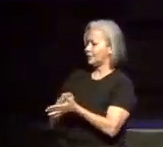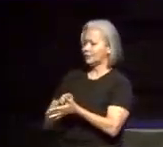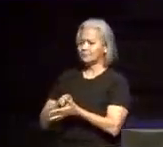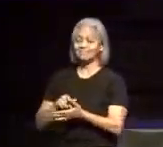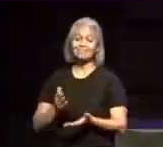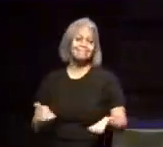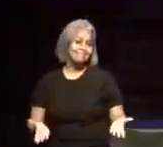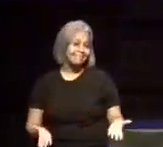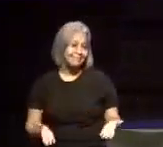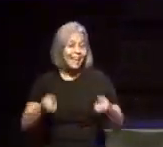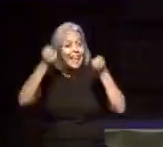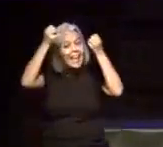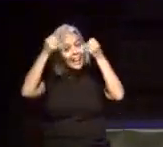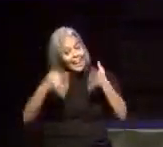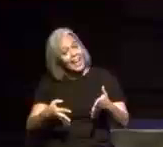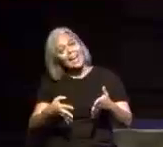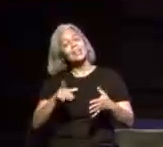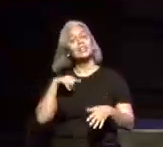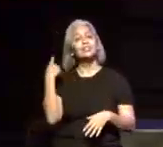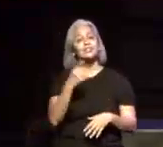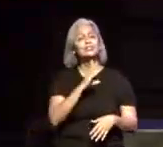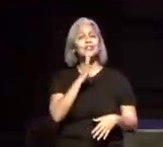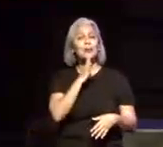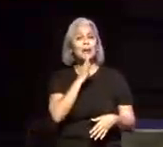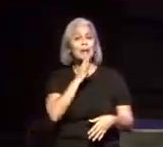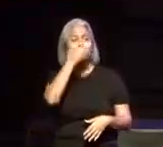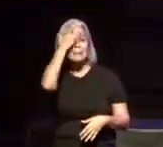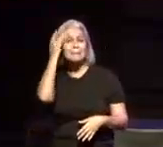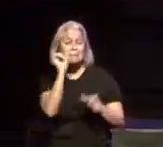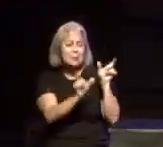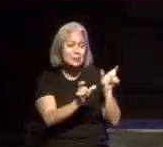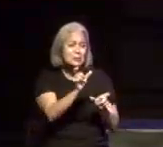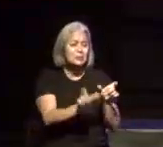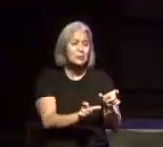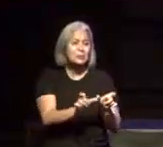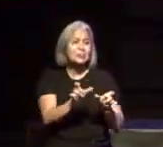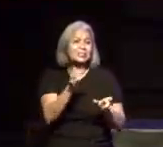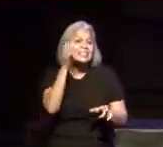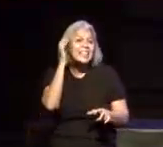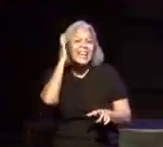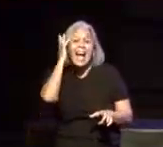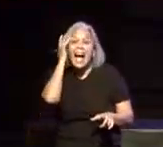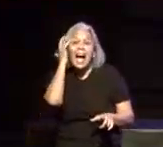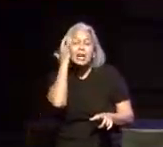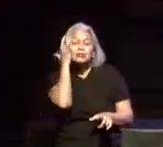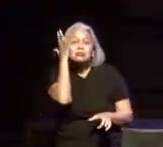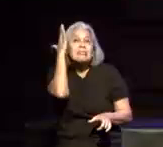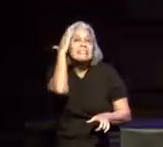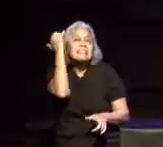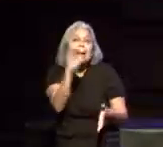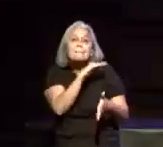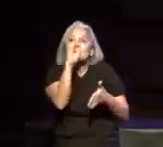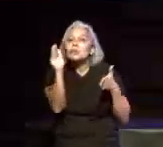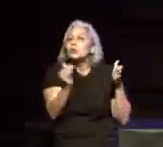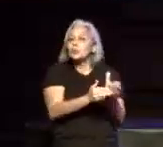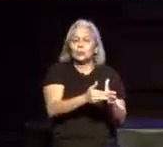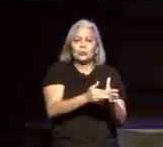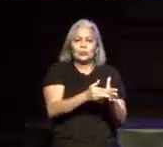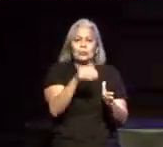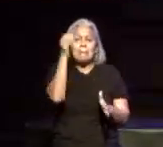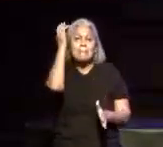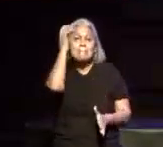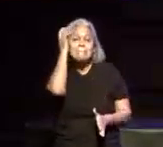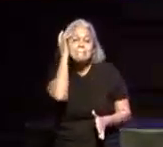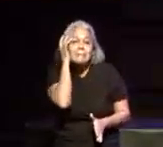não gosto de crente por causa disso. Eles acham que sabem tudo. Eles realmente acreditam que só tem um caminho para Deus. E a gente